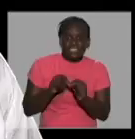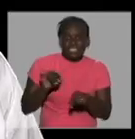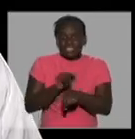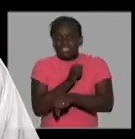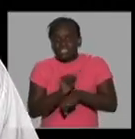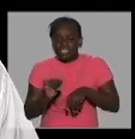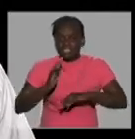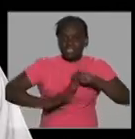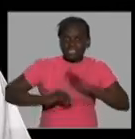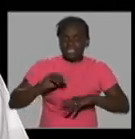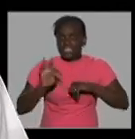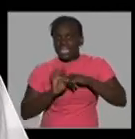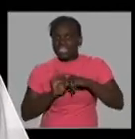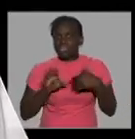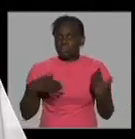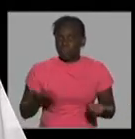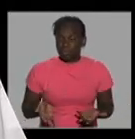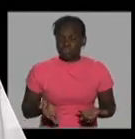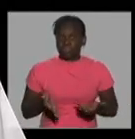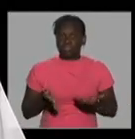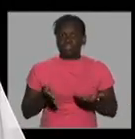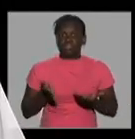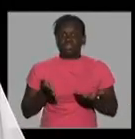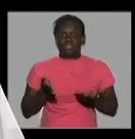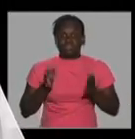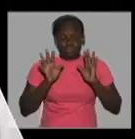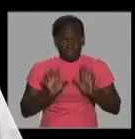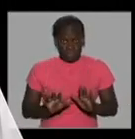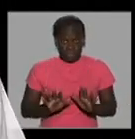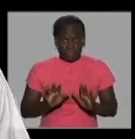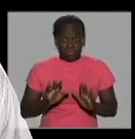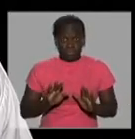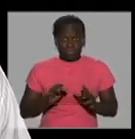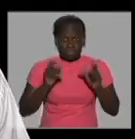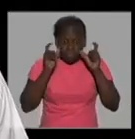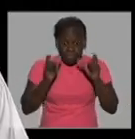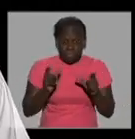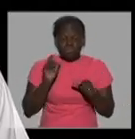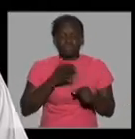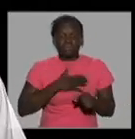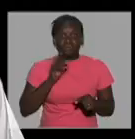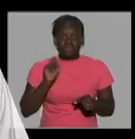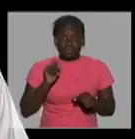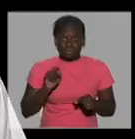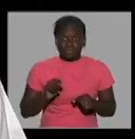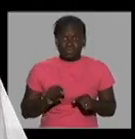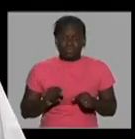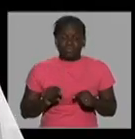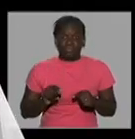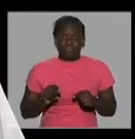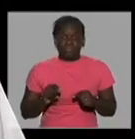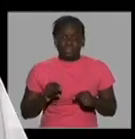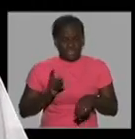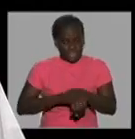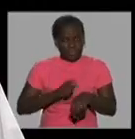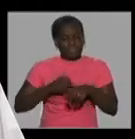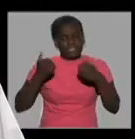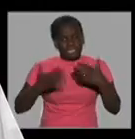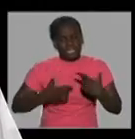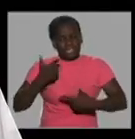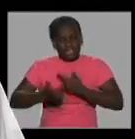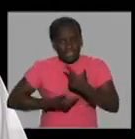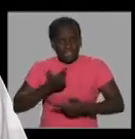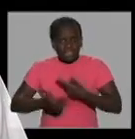da técnica que vai ser usado. Mas o interessante do cinema de animação, apesar dele gastar mais